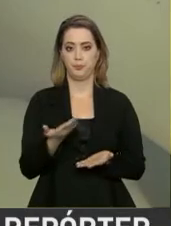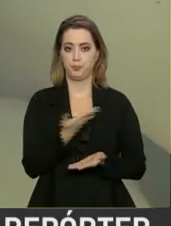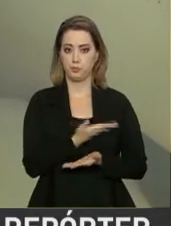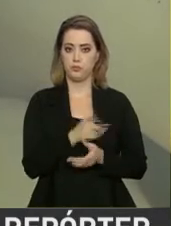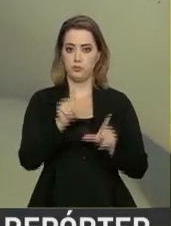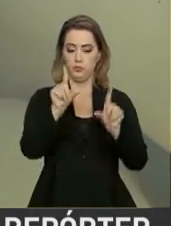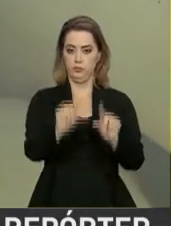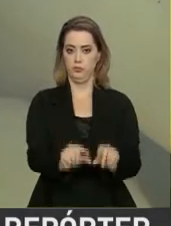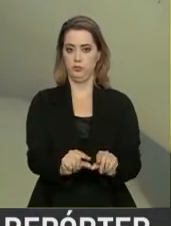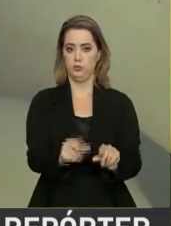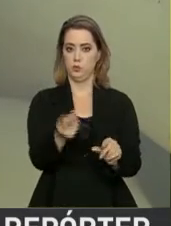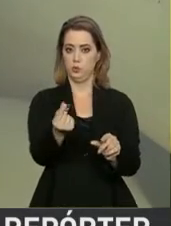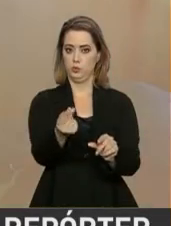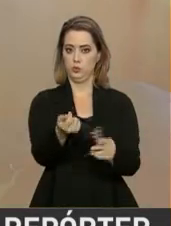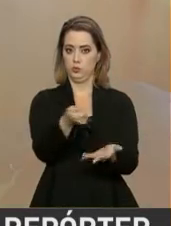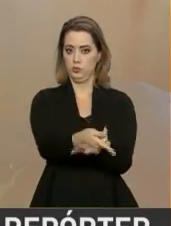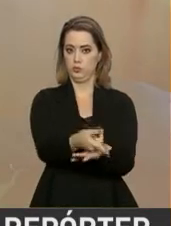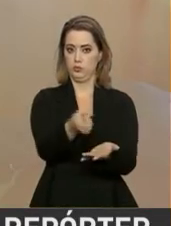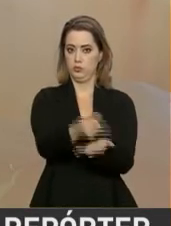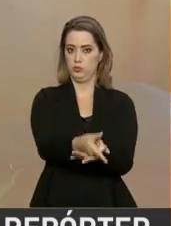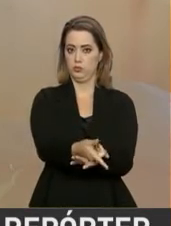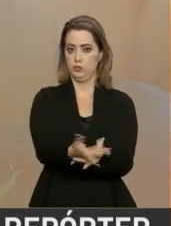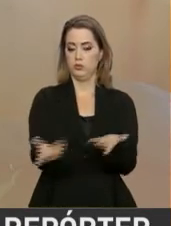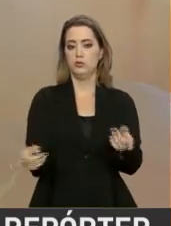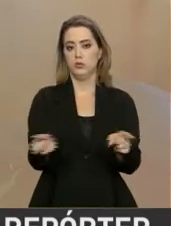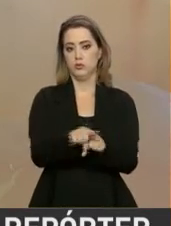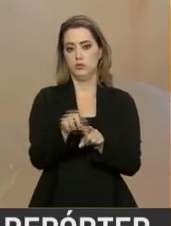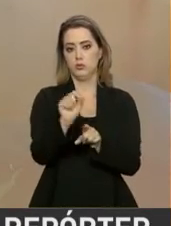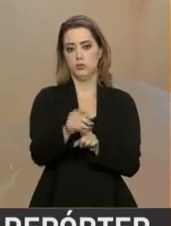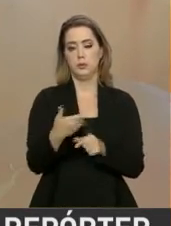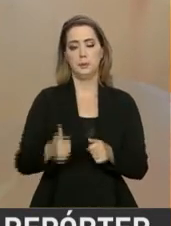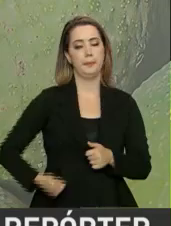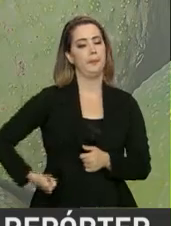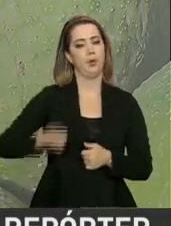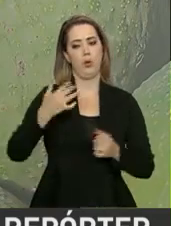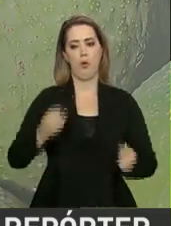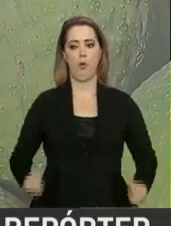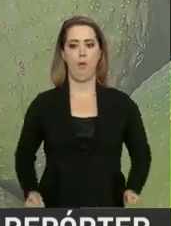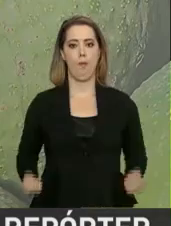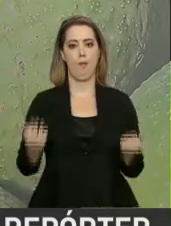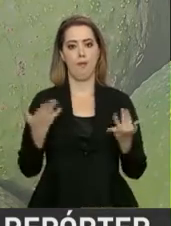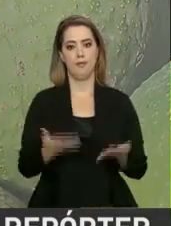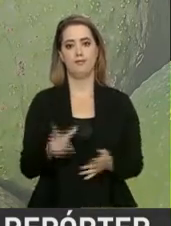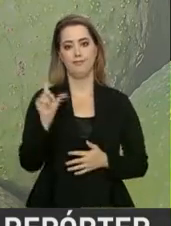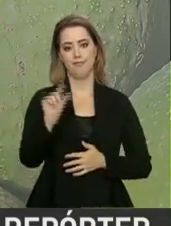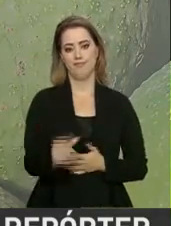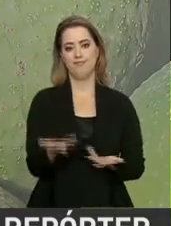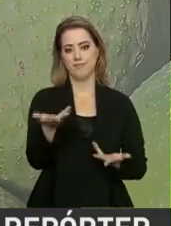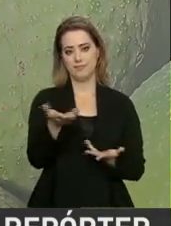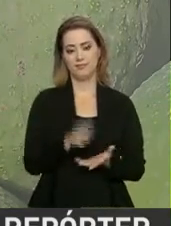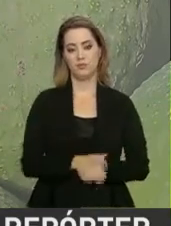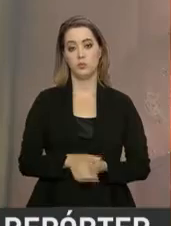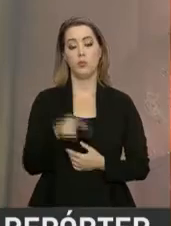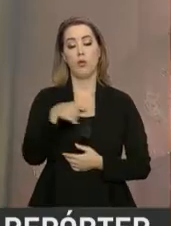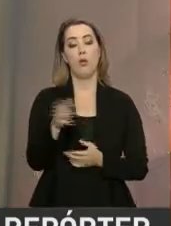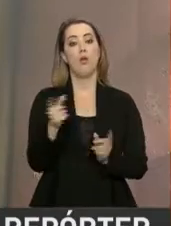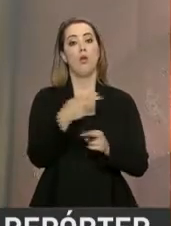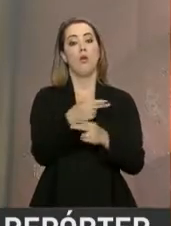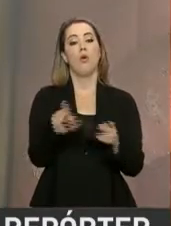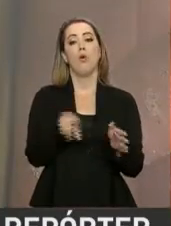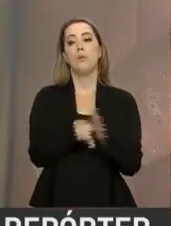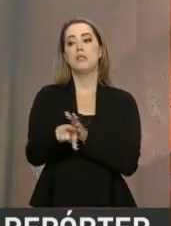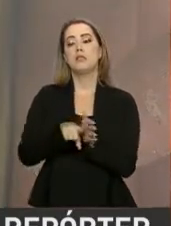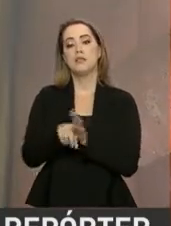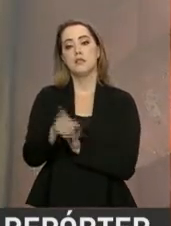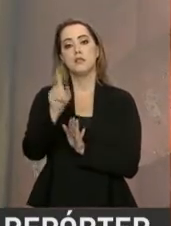para essa baixa de preços, né? para esse alívio no bolso do consumidor. O levantamento do preço de frutas e hortaliças é feito todos